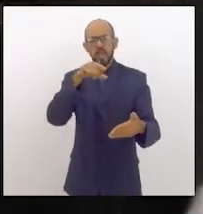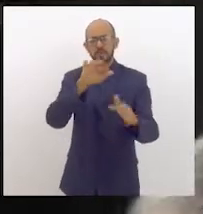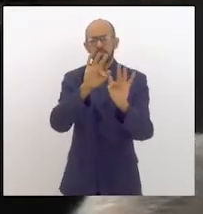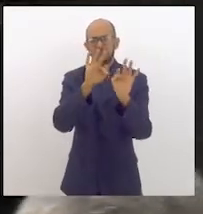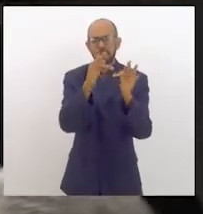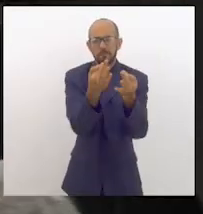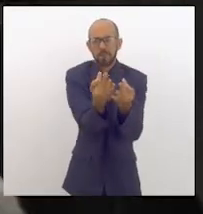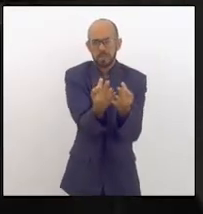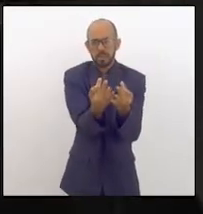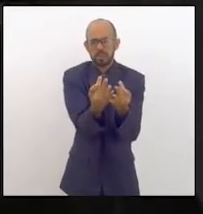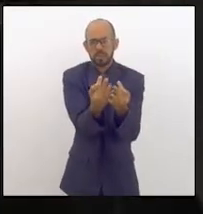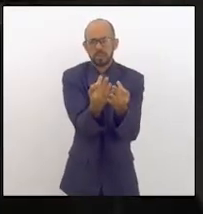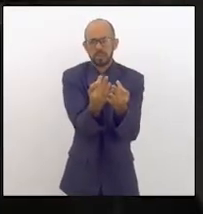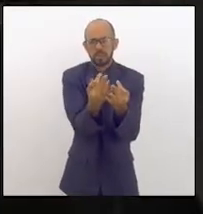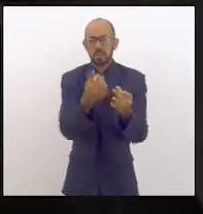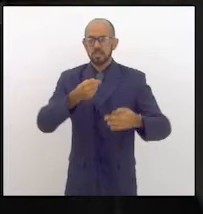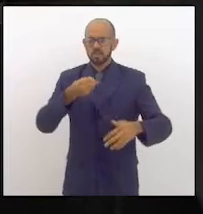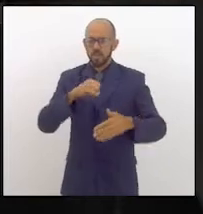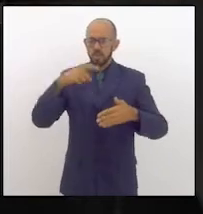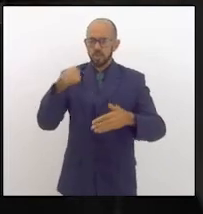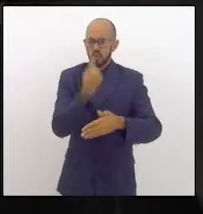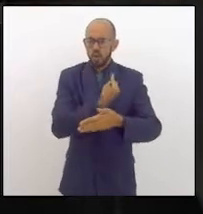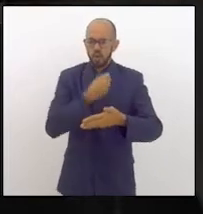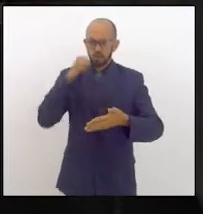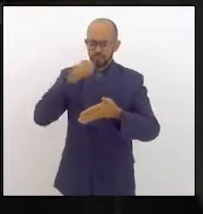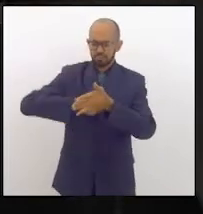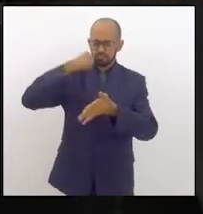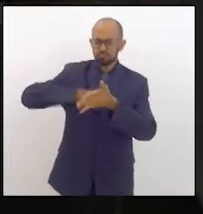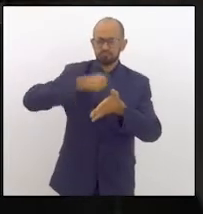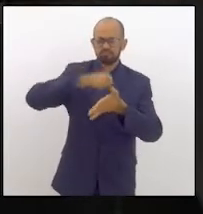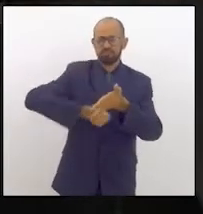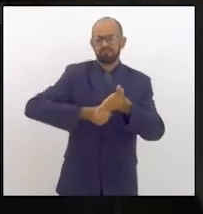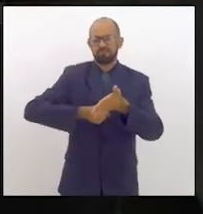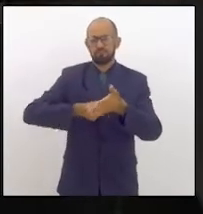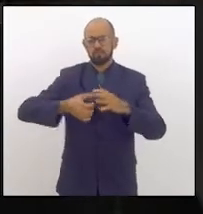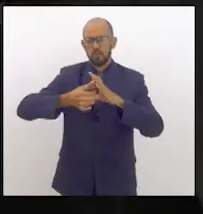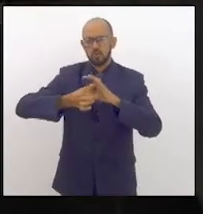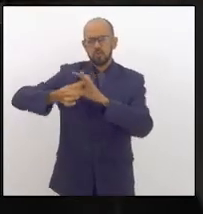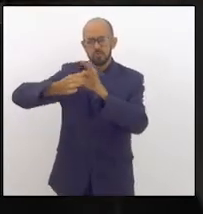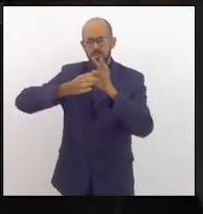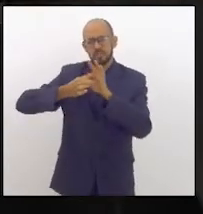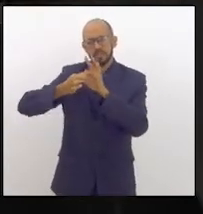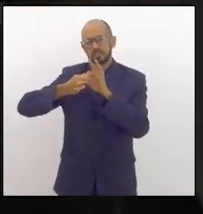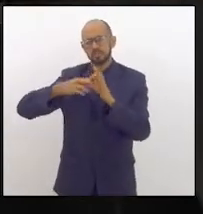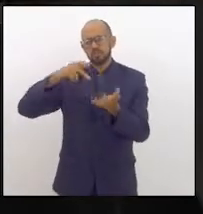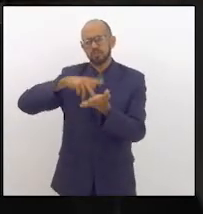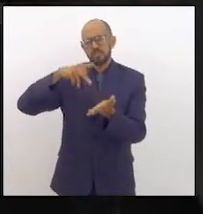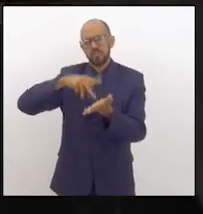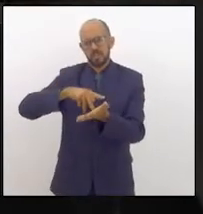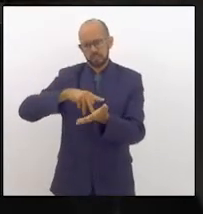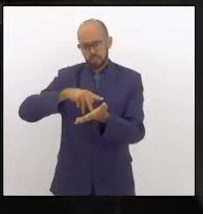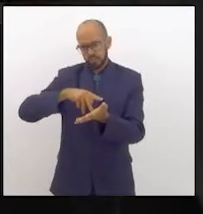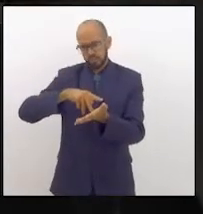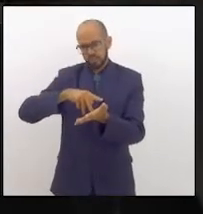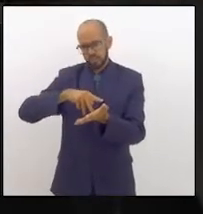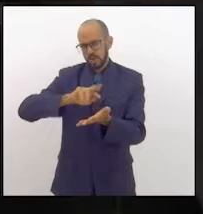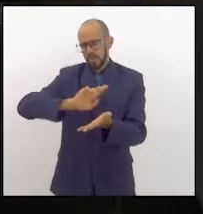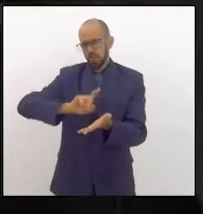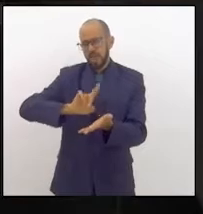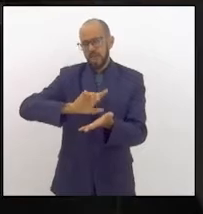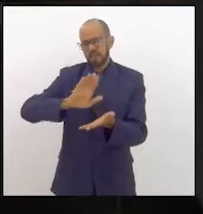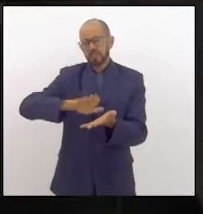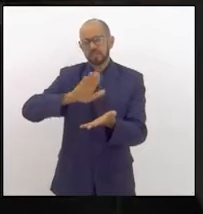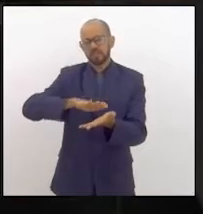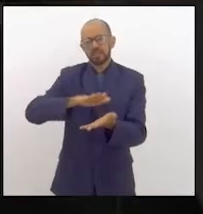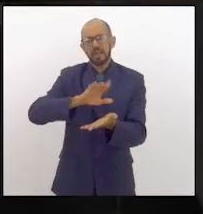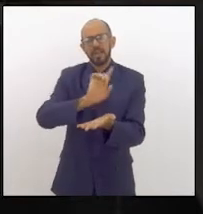família se nós guerrear máximo cê brigasse mos Unidas de verdade e não cada uma às